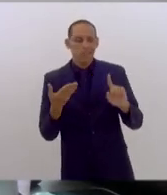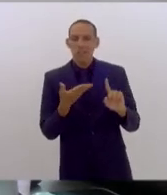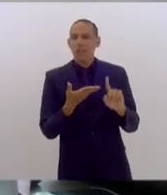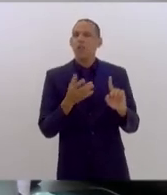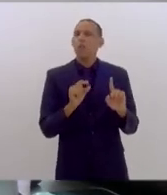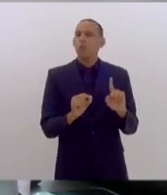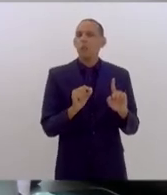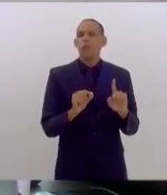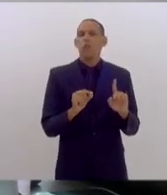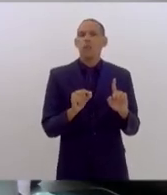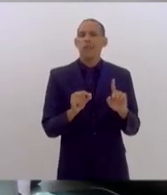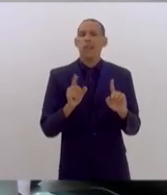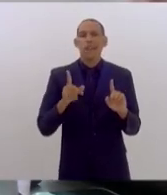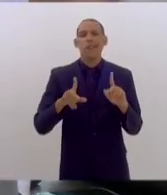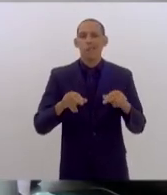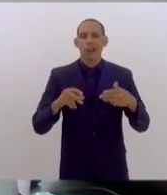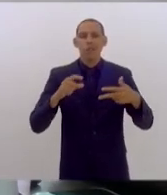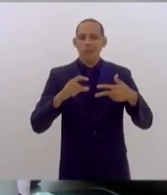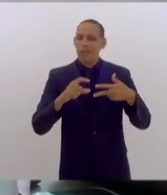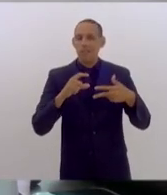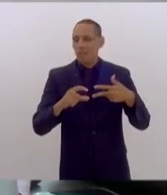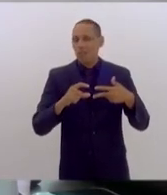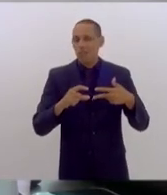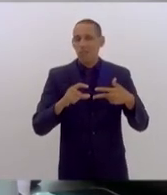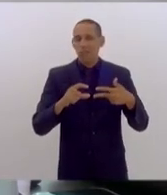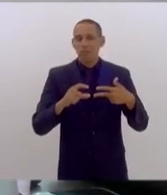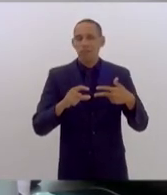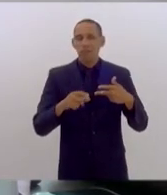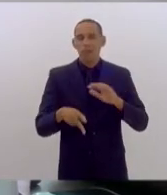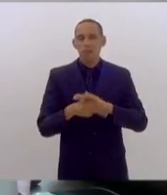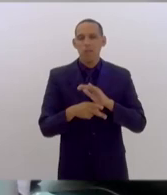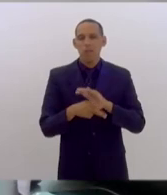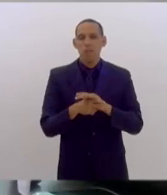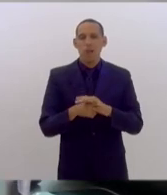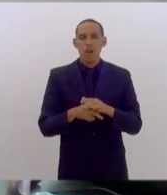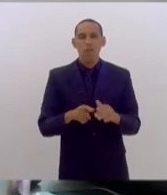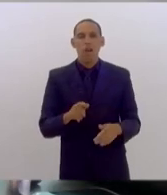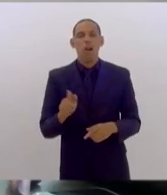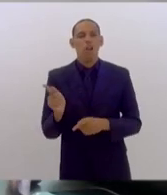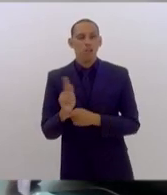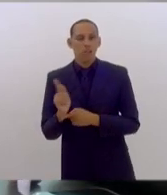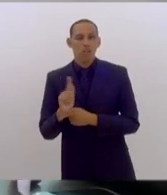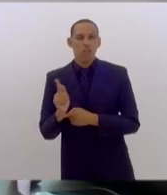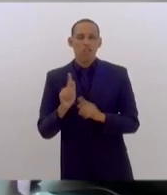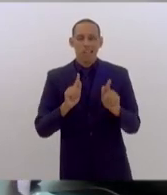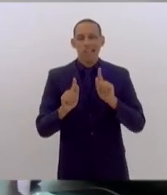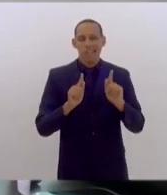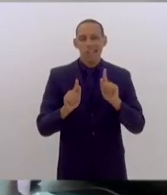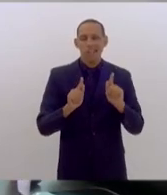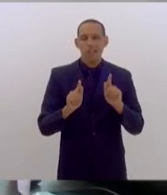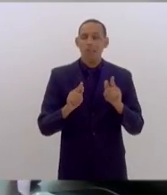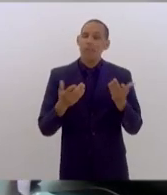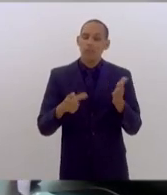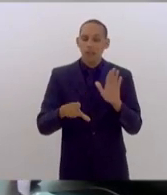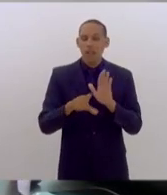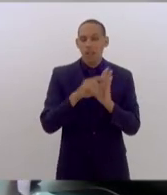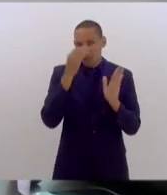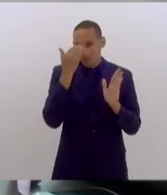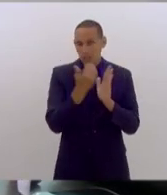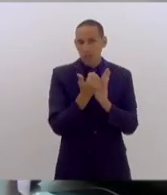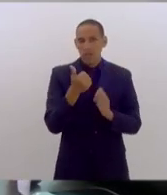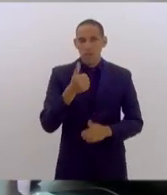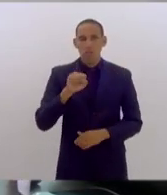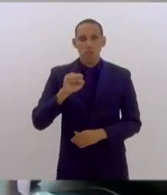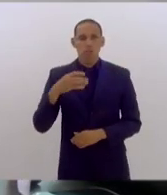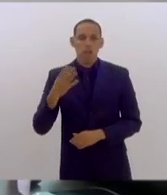é a Instância executiva da governança Metropolitana e a recomendação é exatamente isso assumir de fato nos termos da lei complementar 180